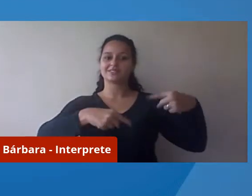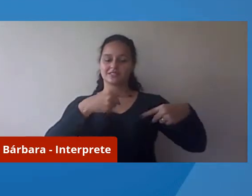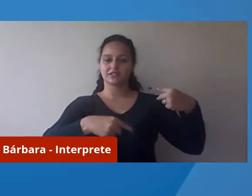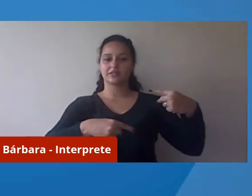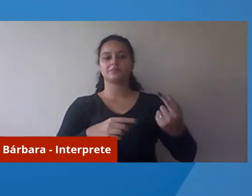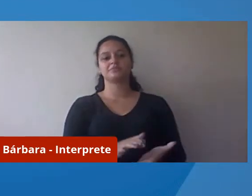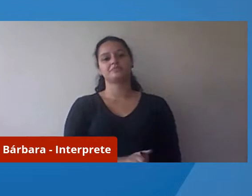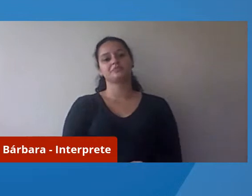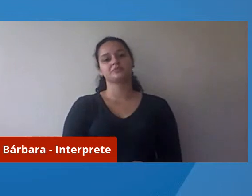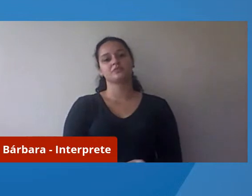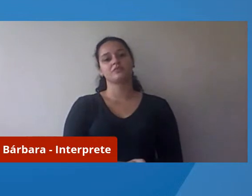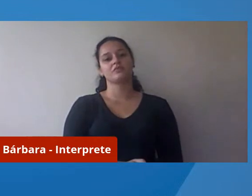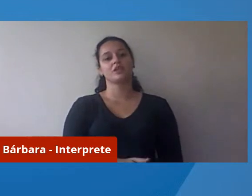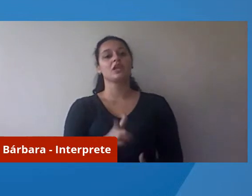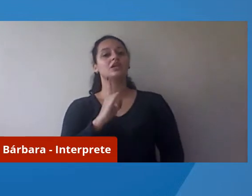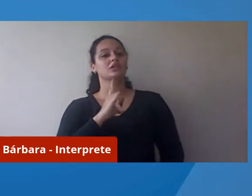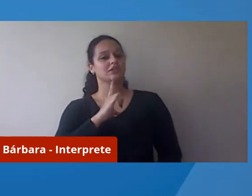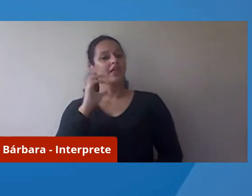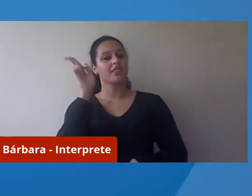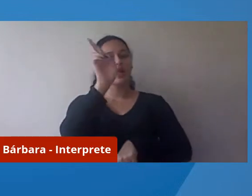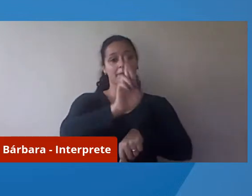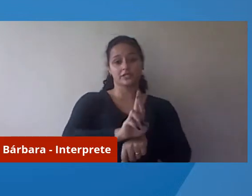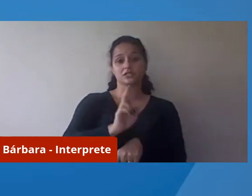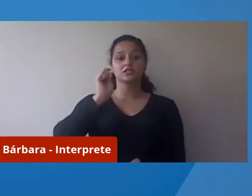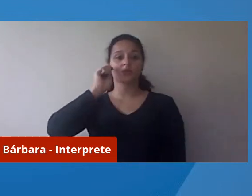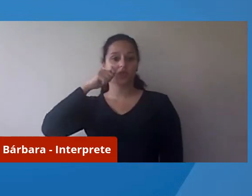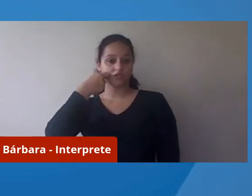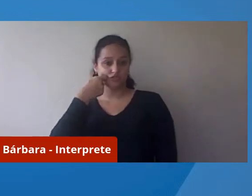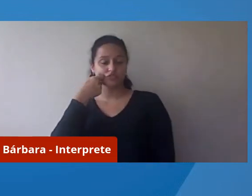até hoje, representada na Argentina pelo peronismo,